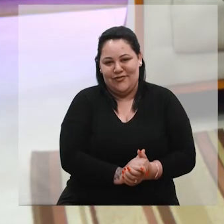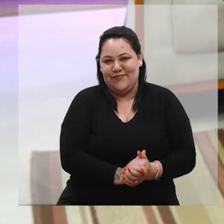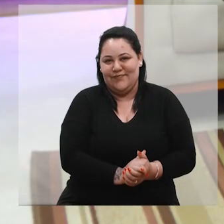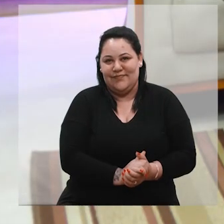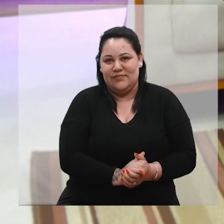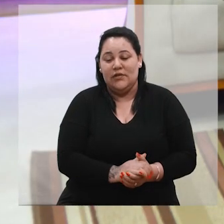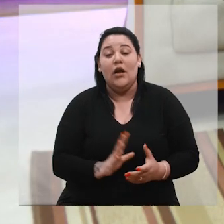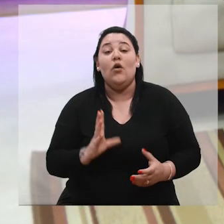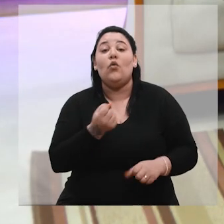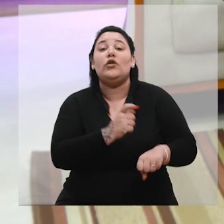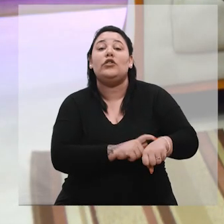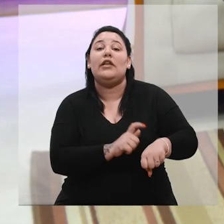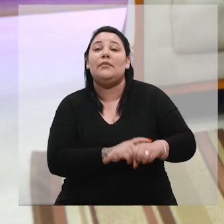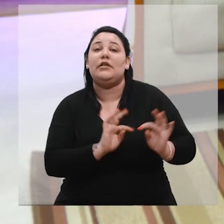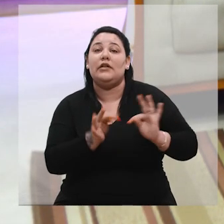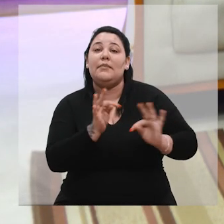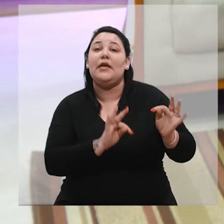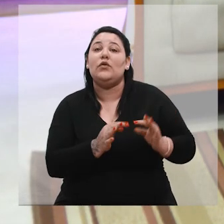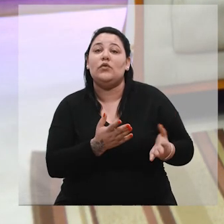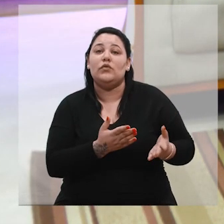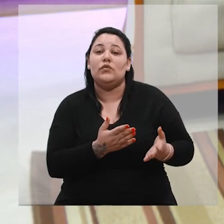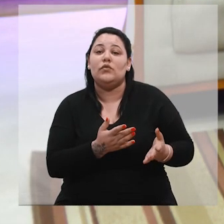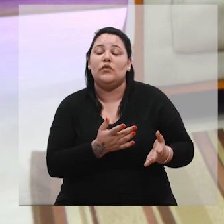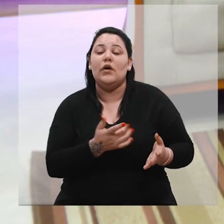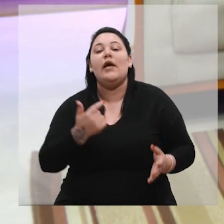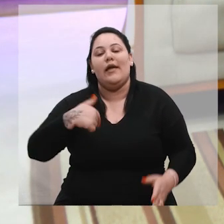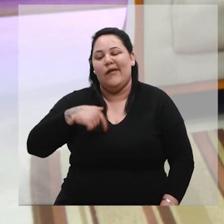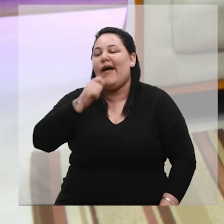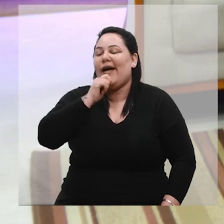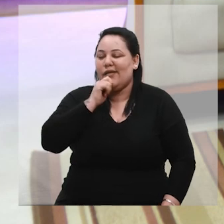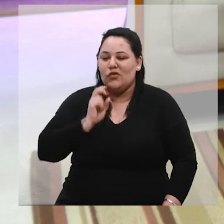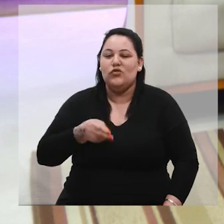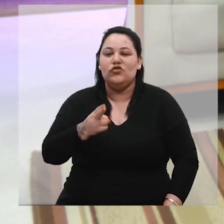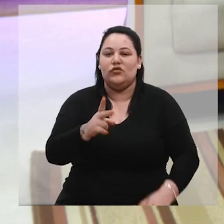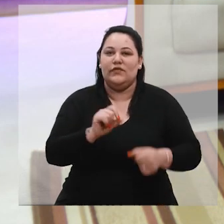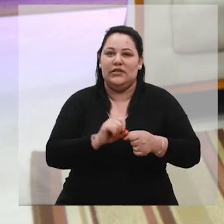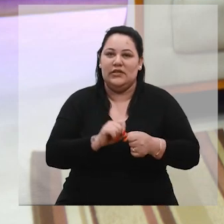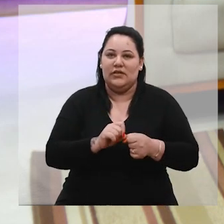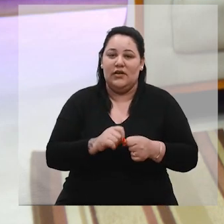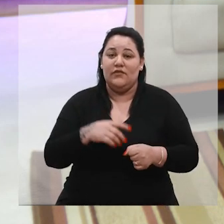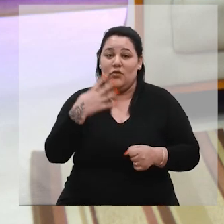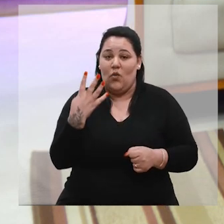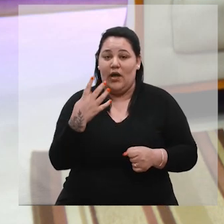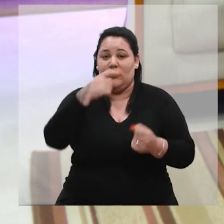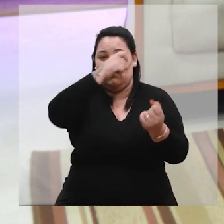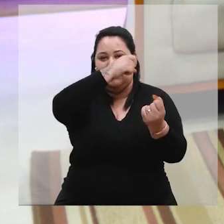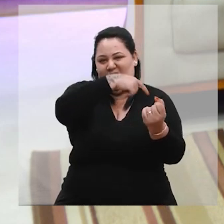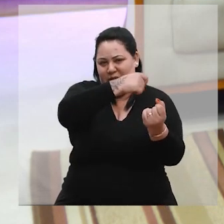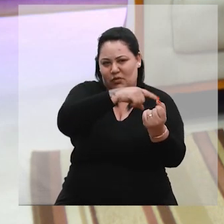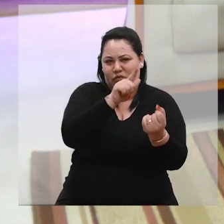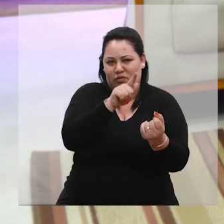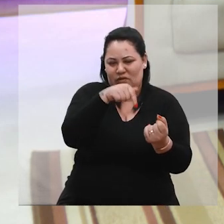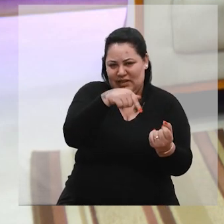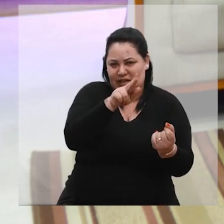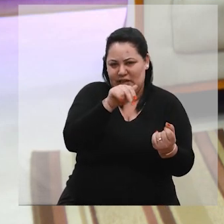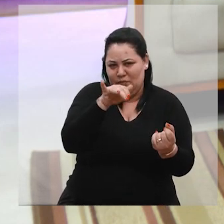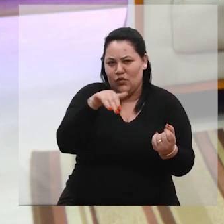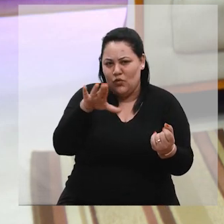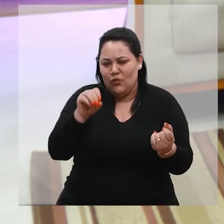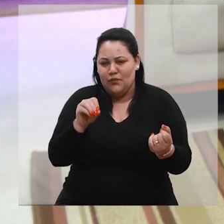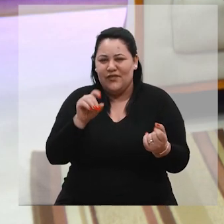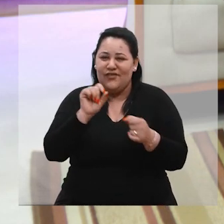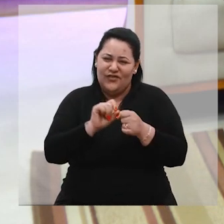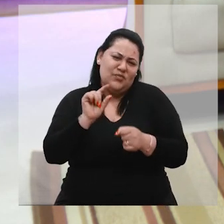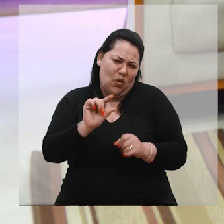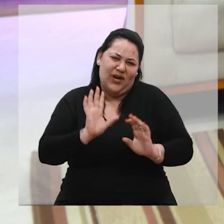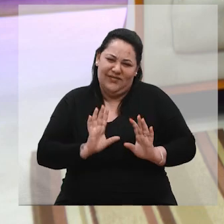durou o tratamento? Eu ainda estou em tratamento, na verdade, né? Eu fiz foram 4 sessões de quimioterapia, foram bem poucas,